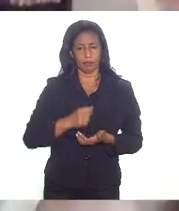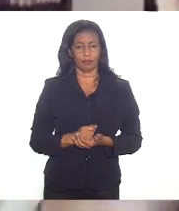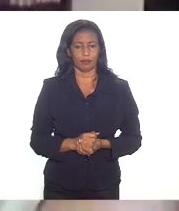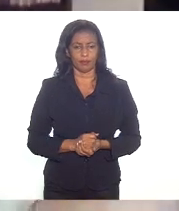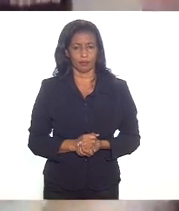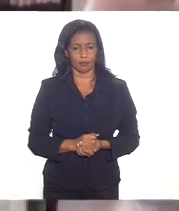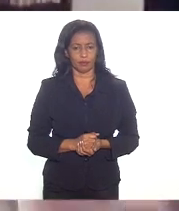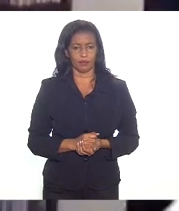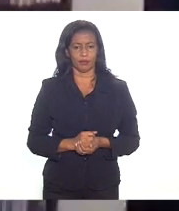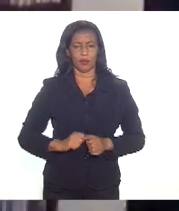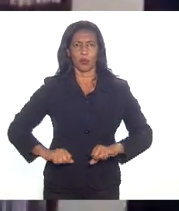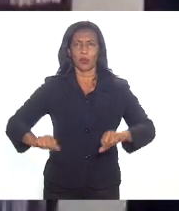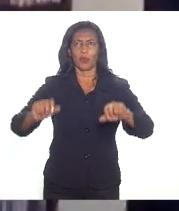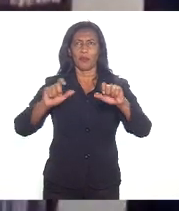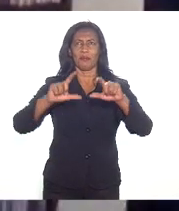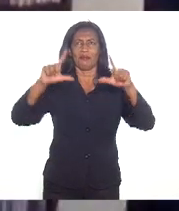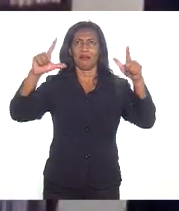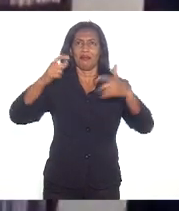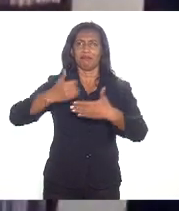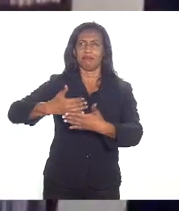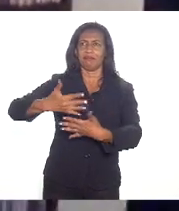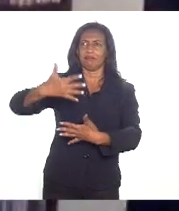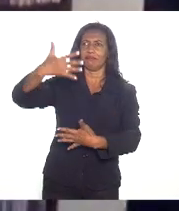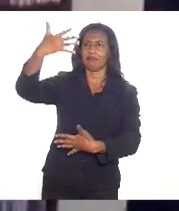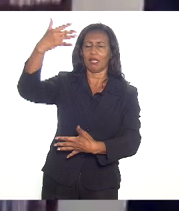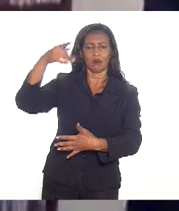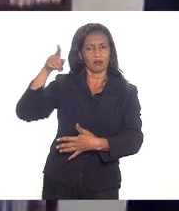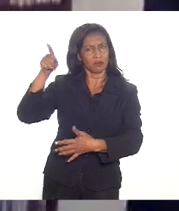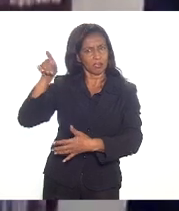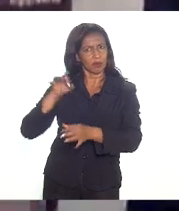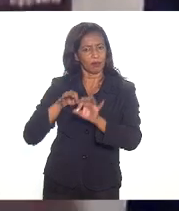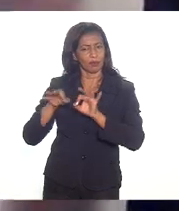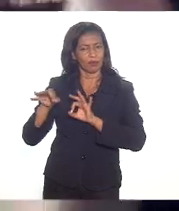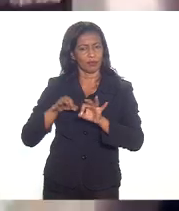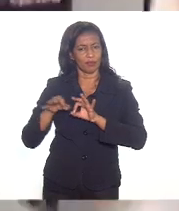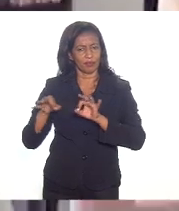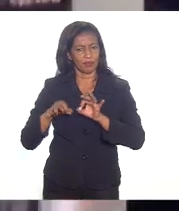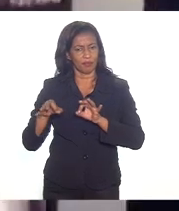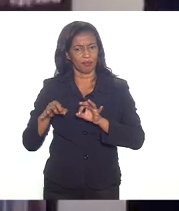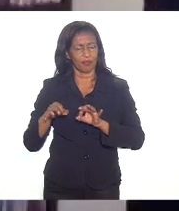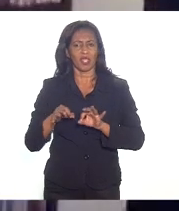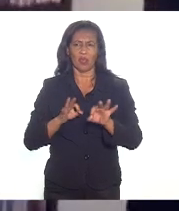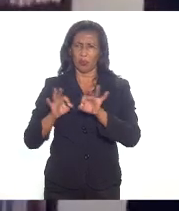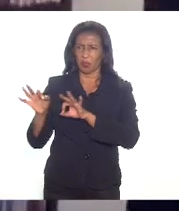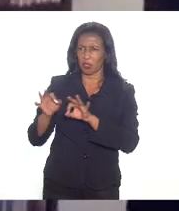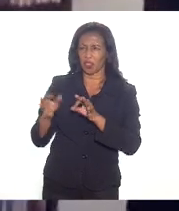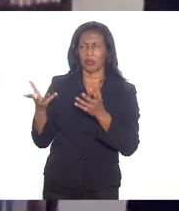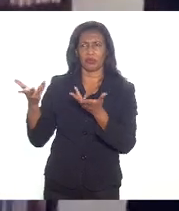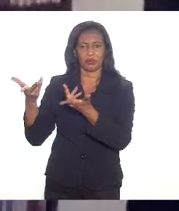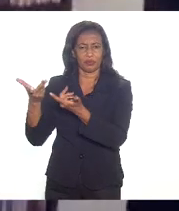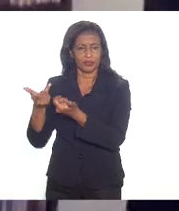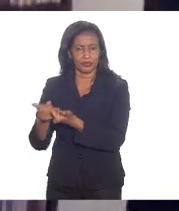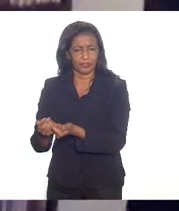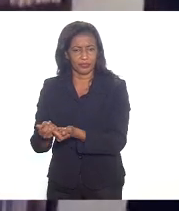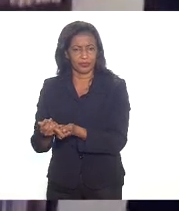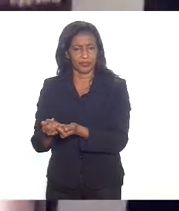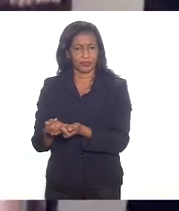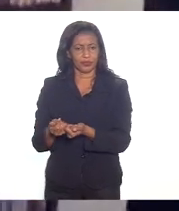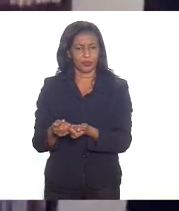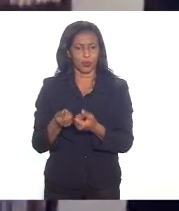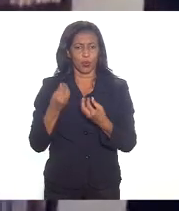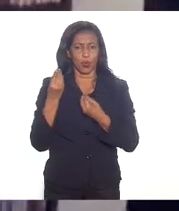Essas apresentações que a gente está assistindo desses planos elaborados, como se